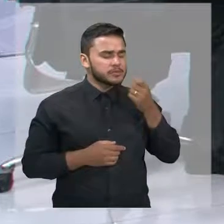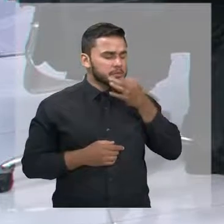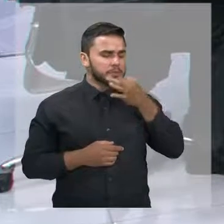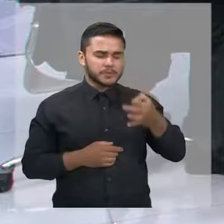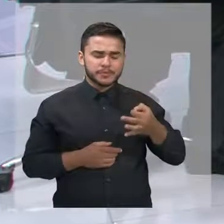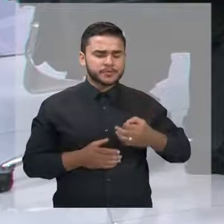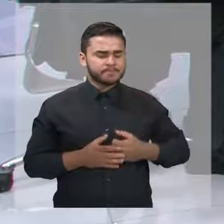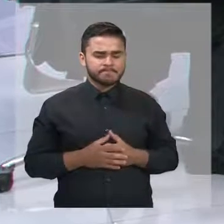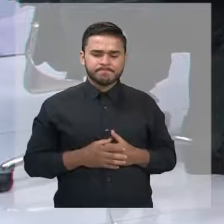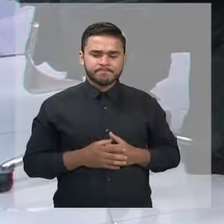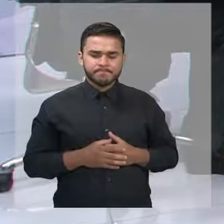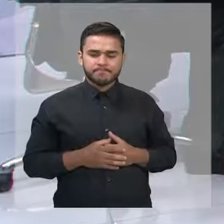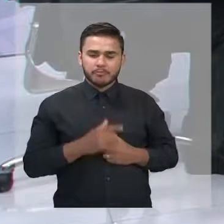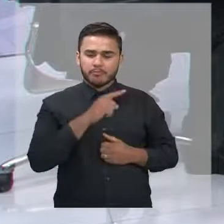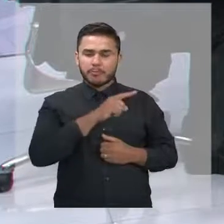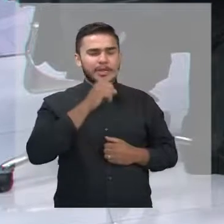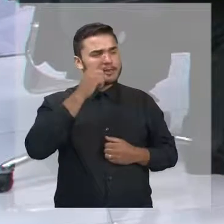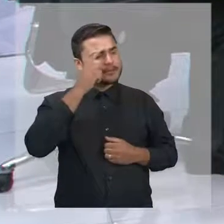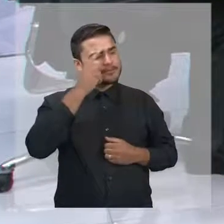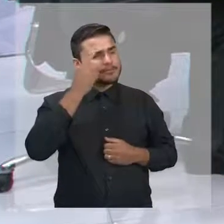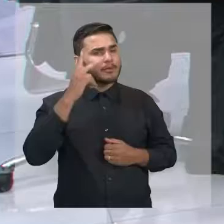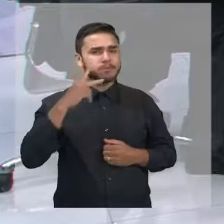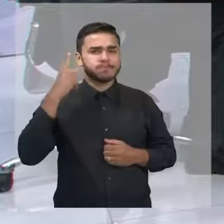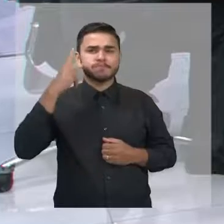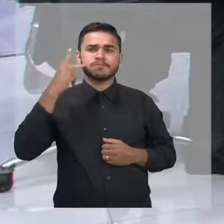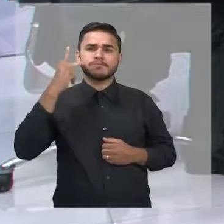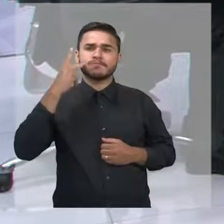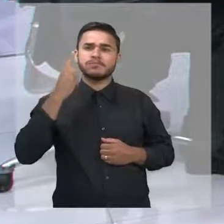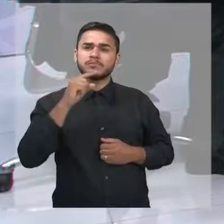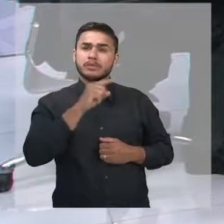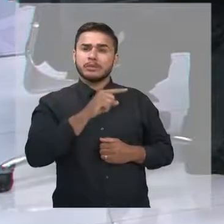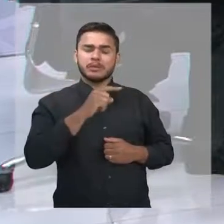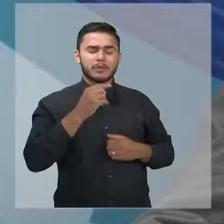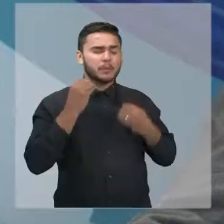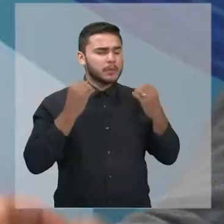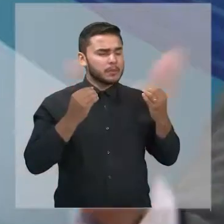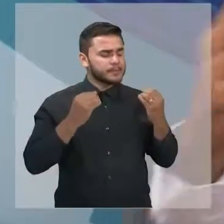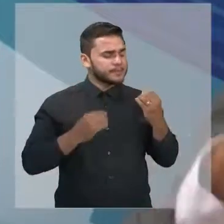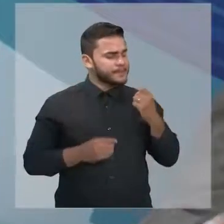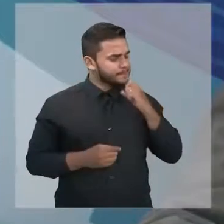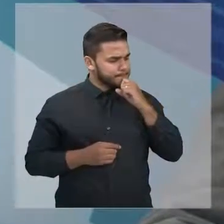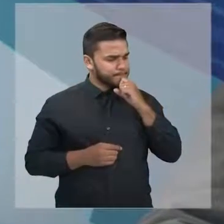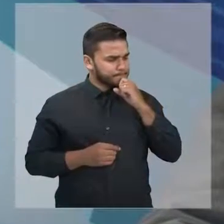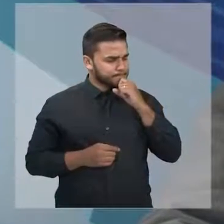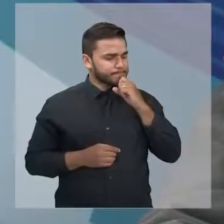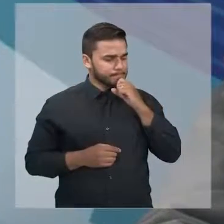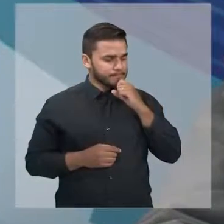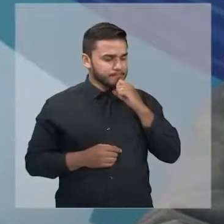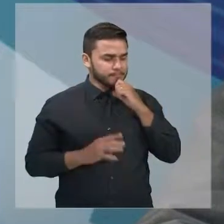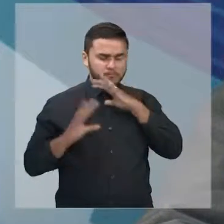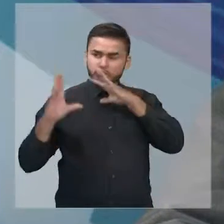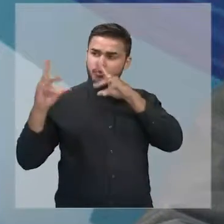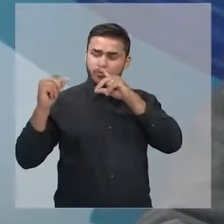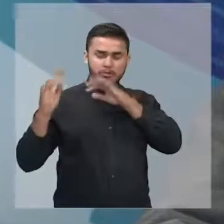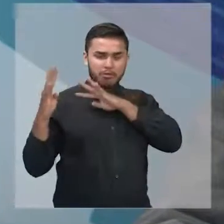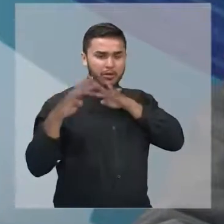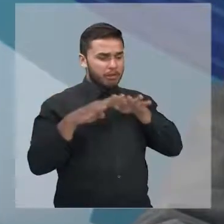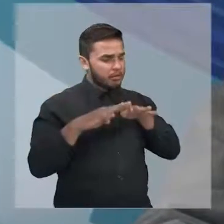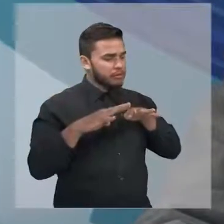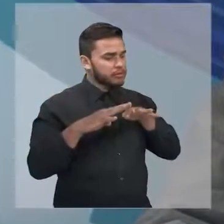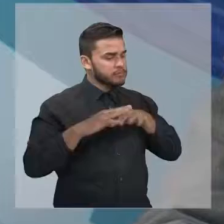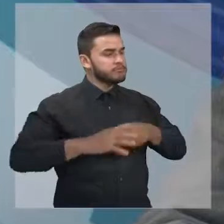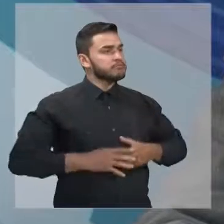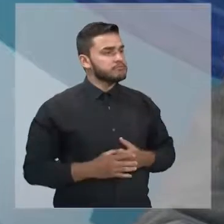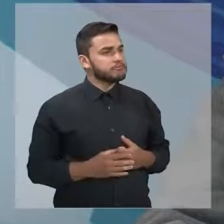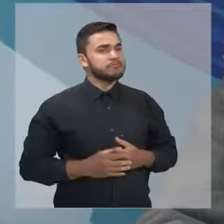uma história popular que teria se passado lá na terra do Ariano Suassuna,